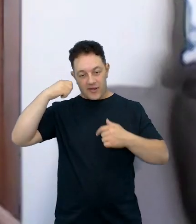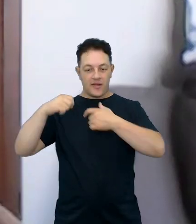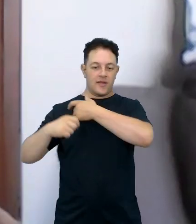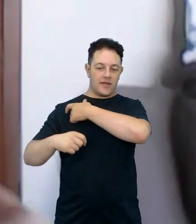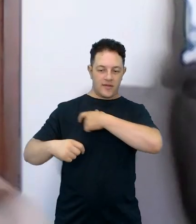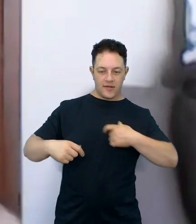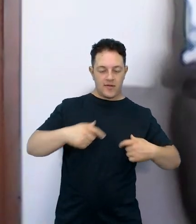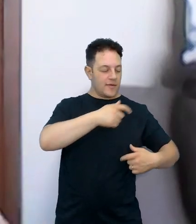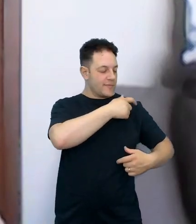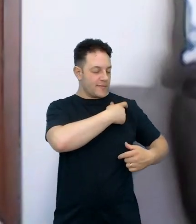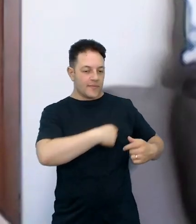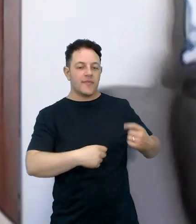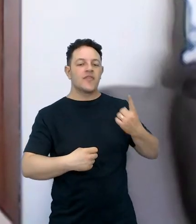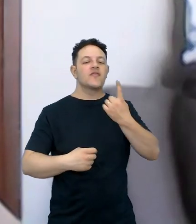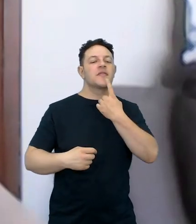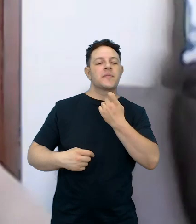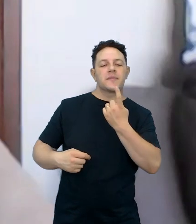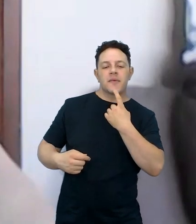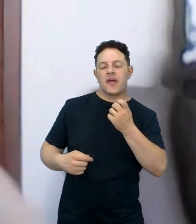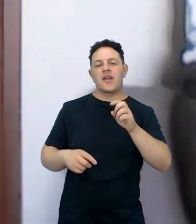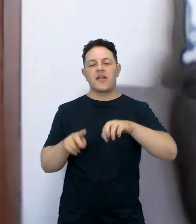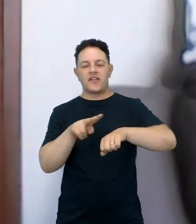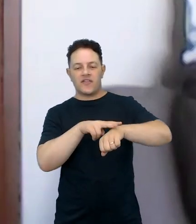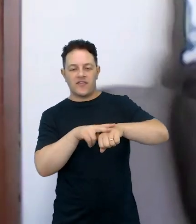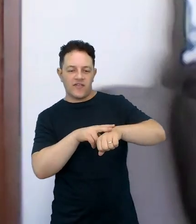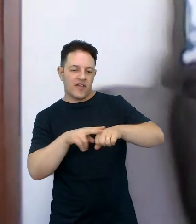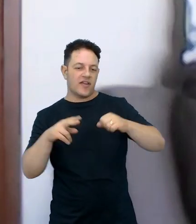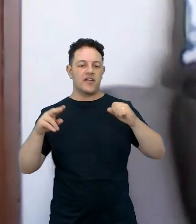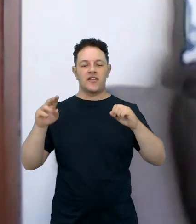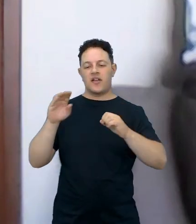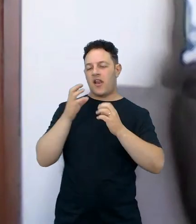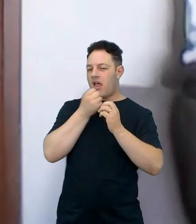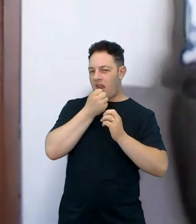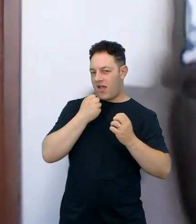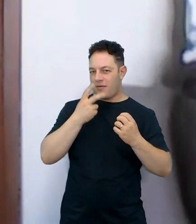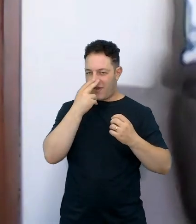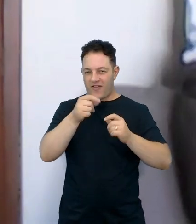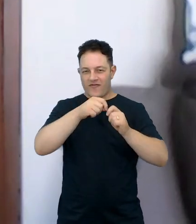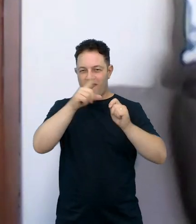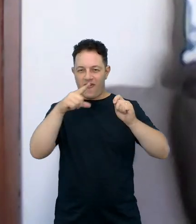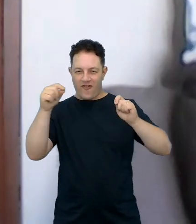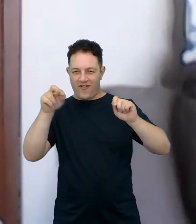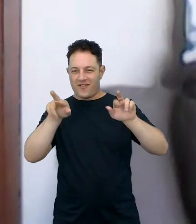umas nuances vermelha, verde, laranja, tipo umas folhas